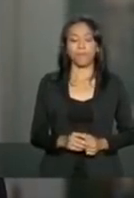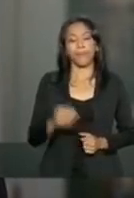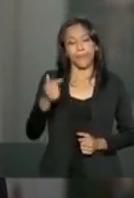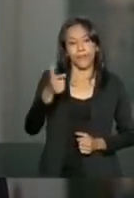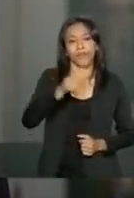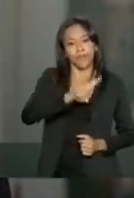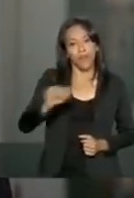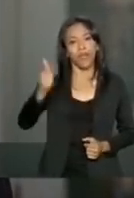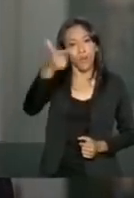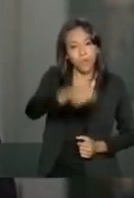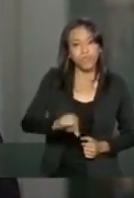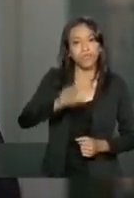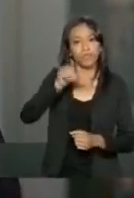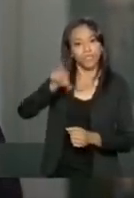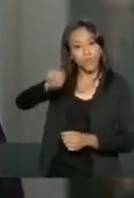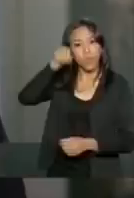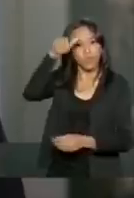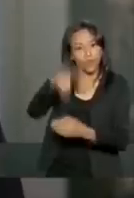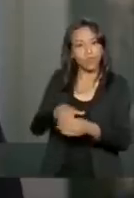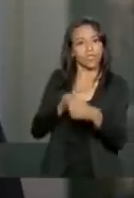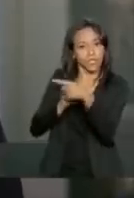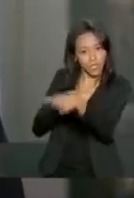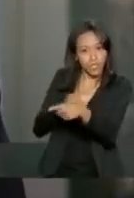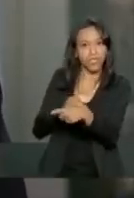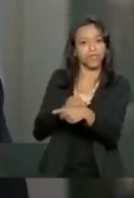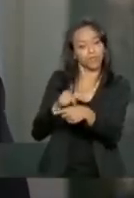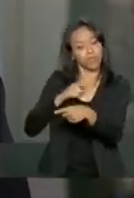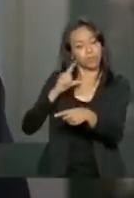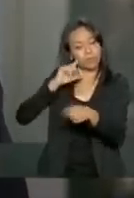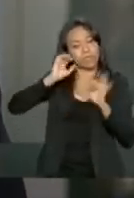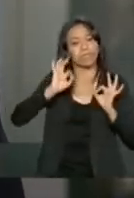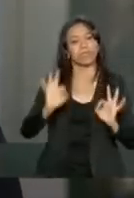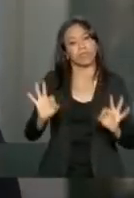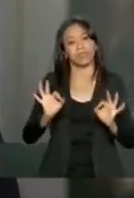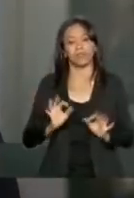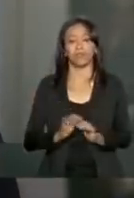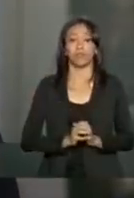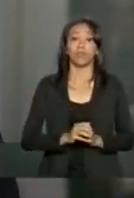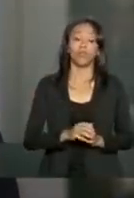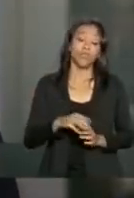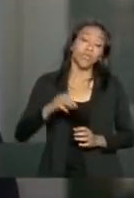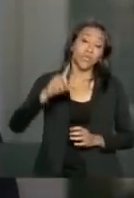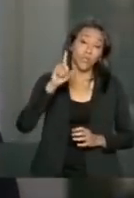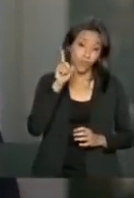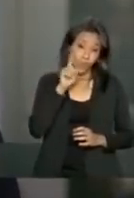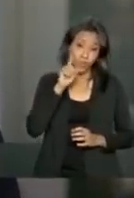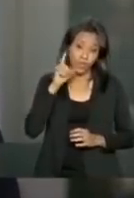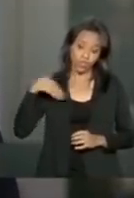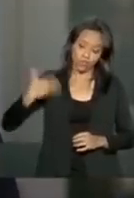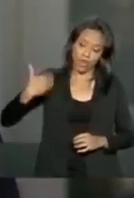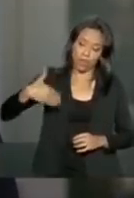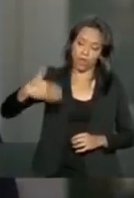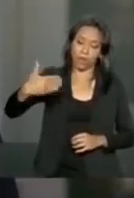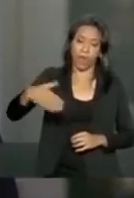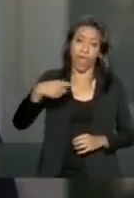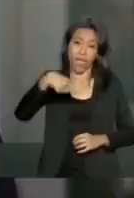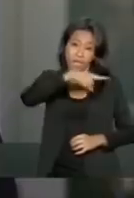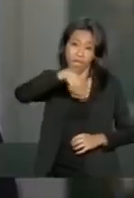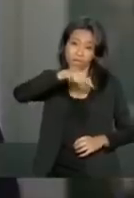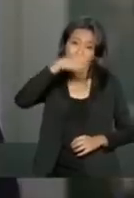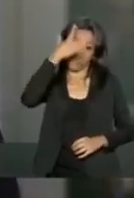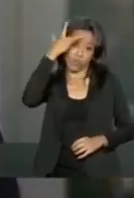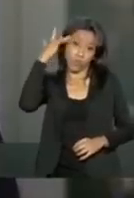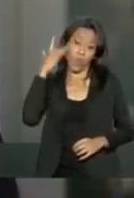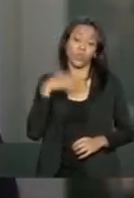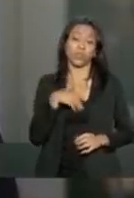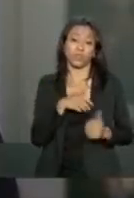repetirá esse voto com toda certeza. E cada dia que passa, essas pessoas mais voltadas ao